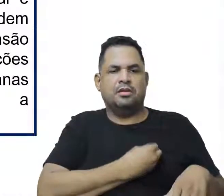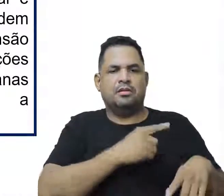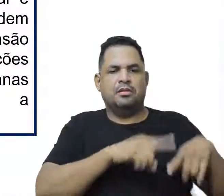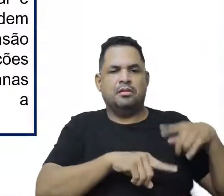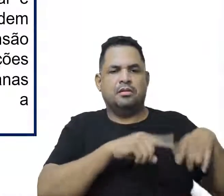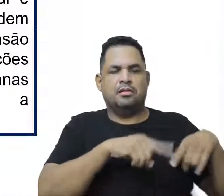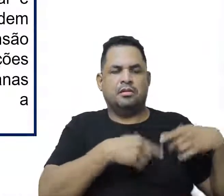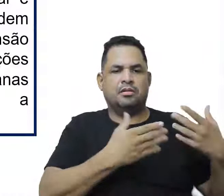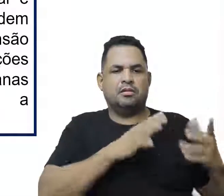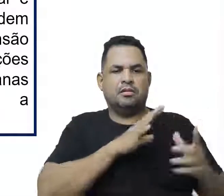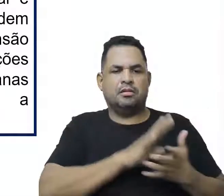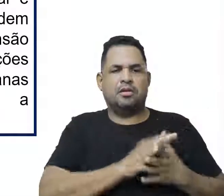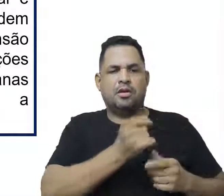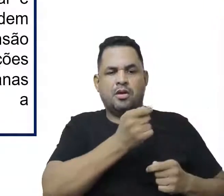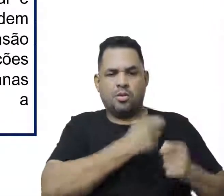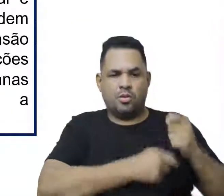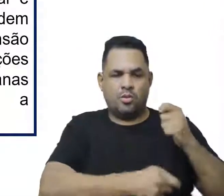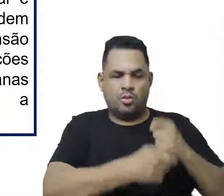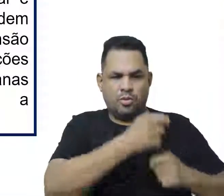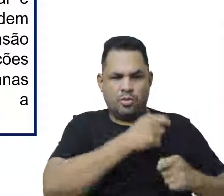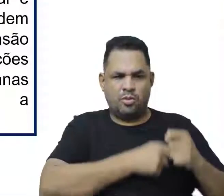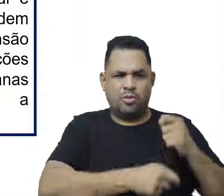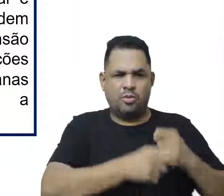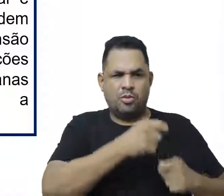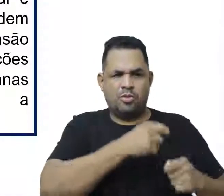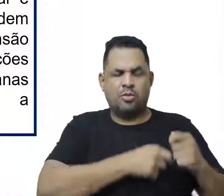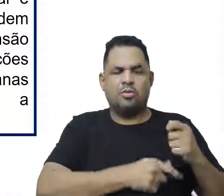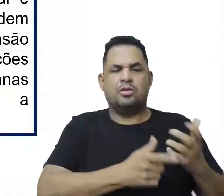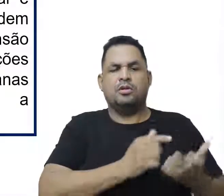Ou seja a economia né